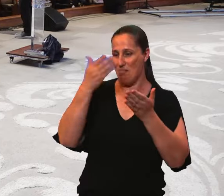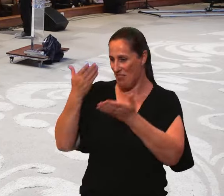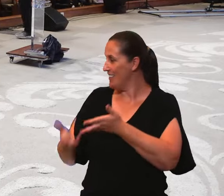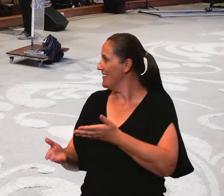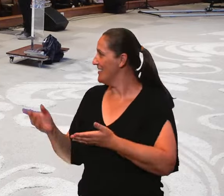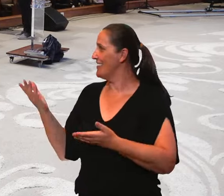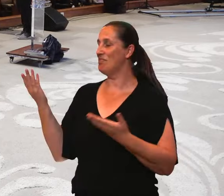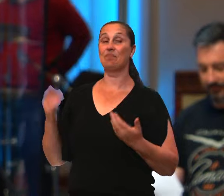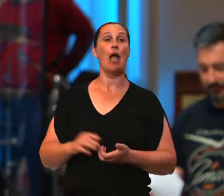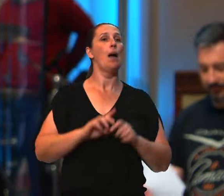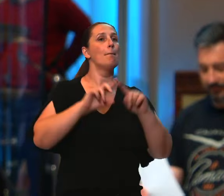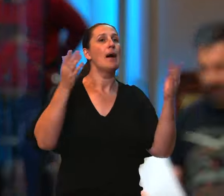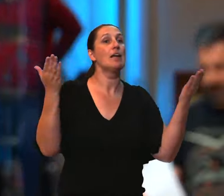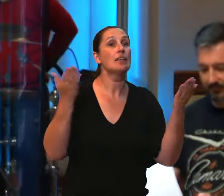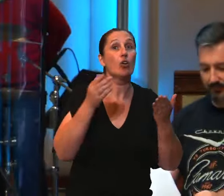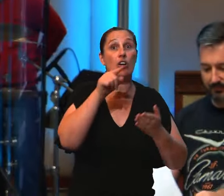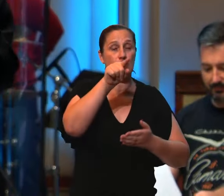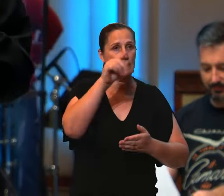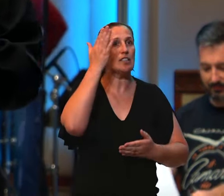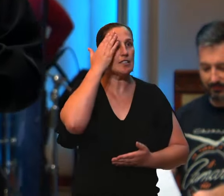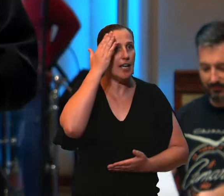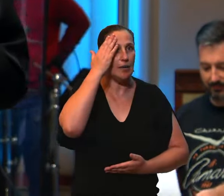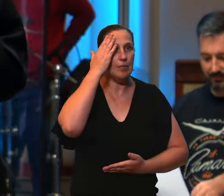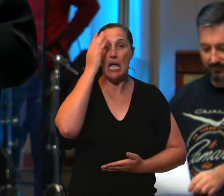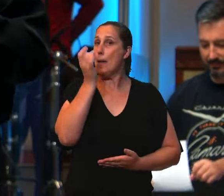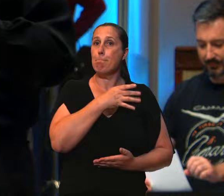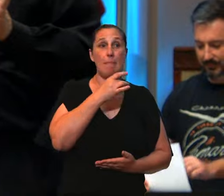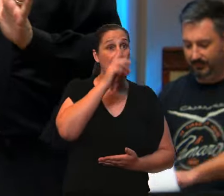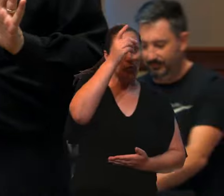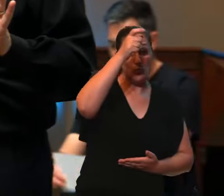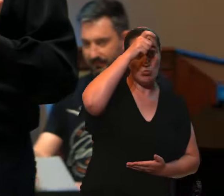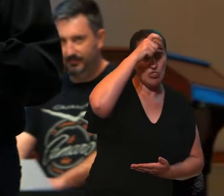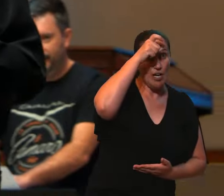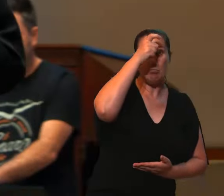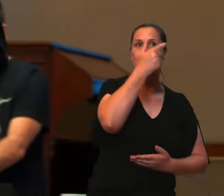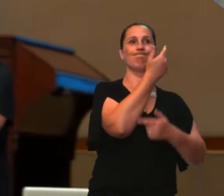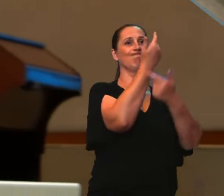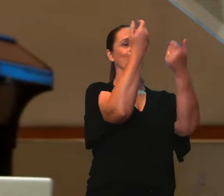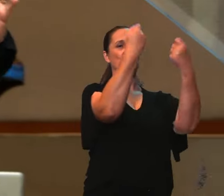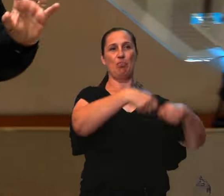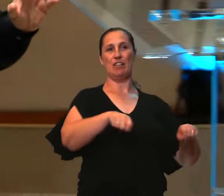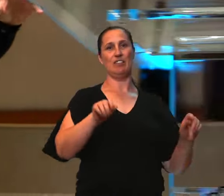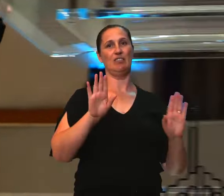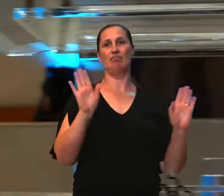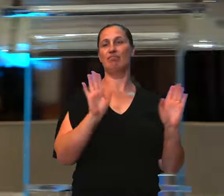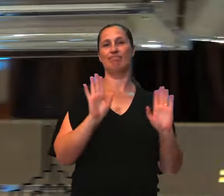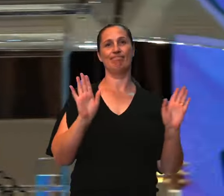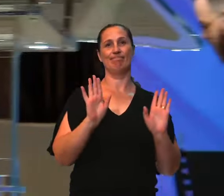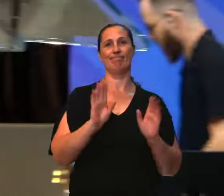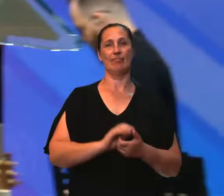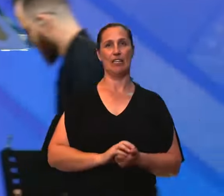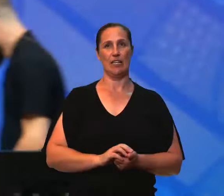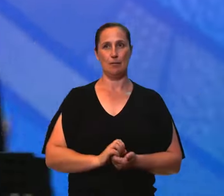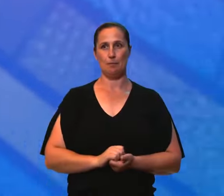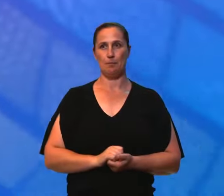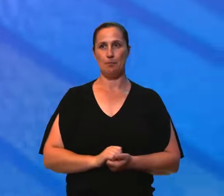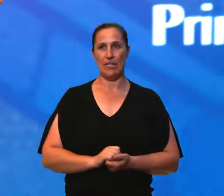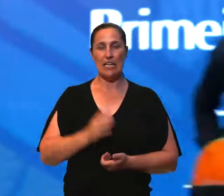disso nada de medo do diabo para com isso e tem a a gente por medo